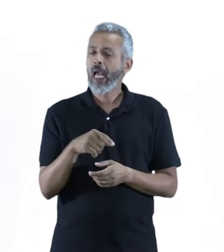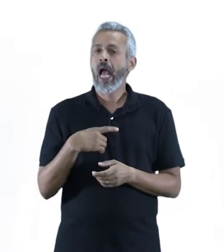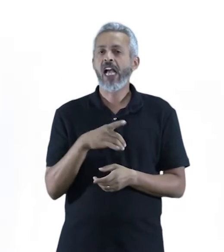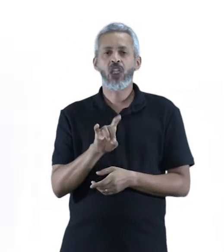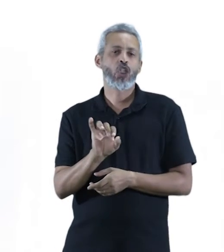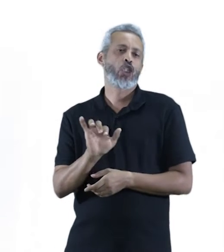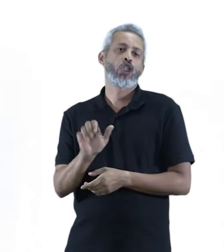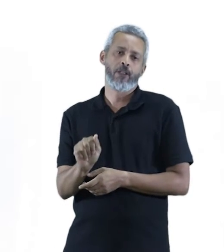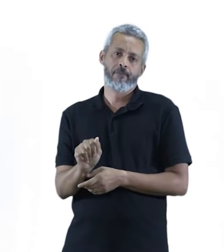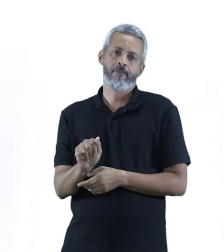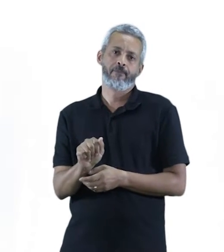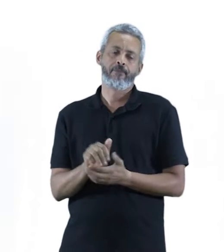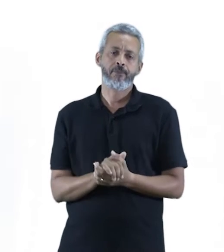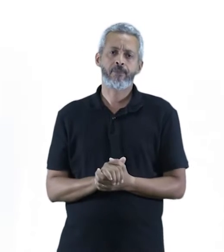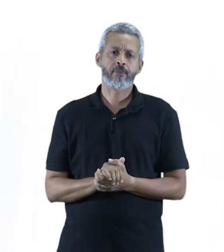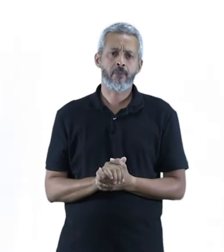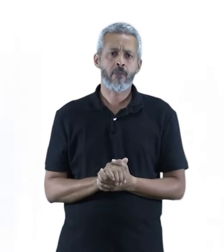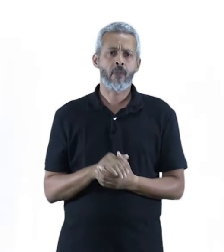de dia.